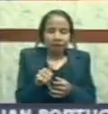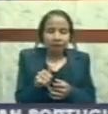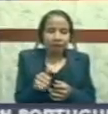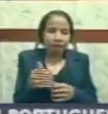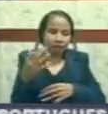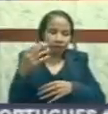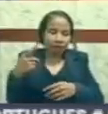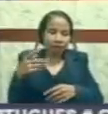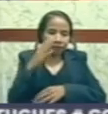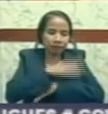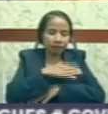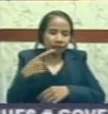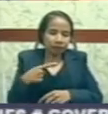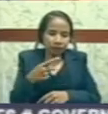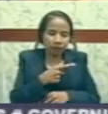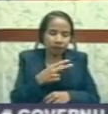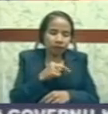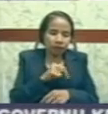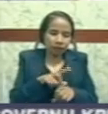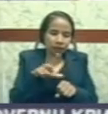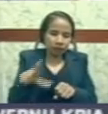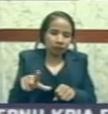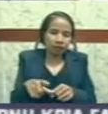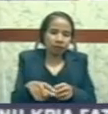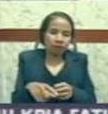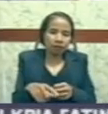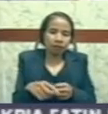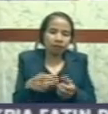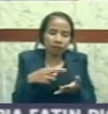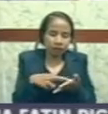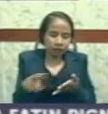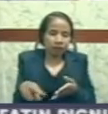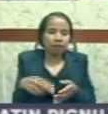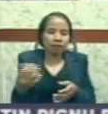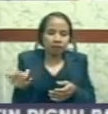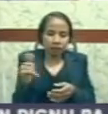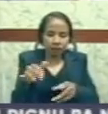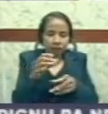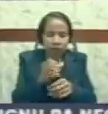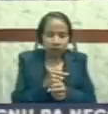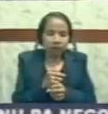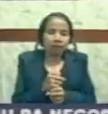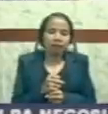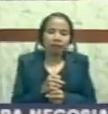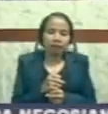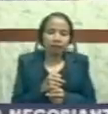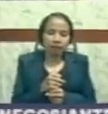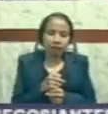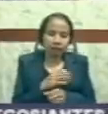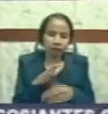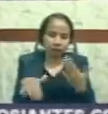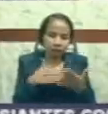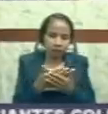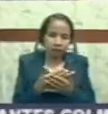plenário do Parlamento Nacional aprova, né, será sim. É mentira. Então, proponente será